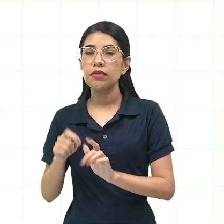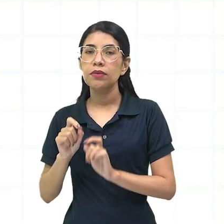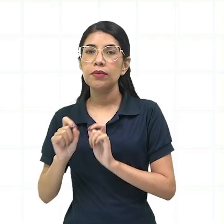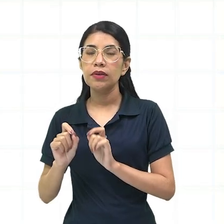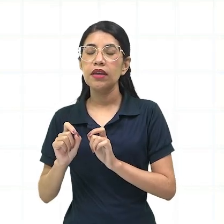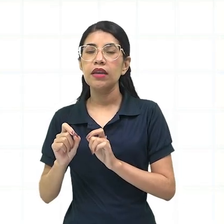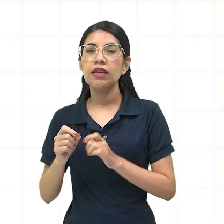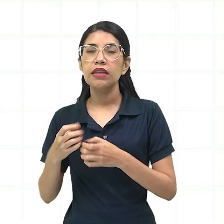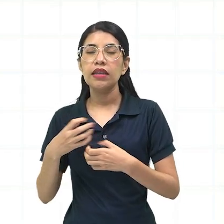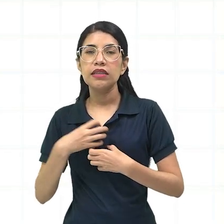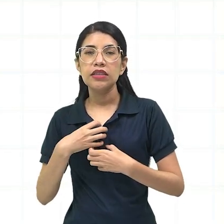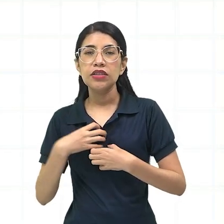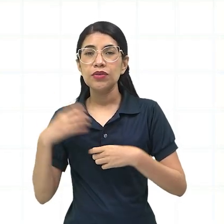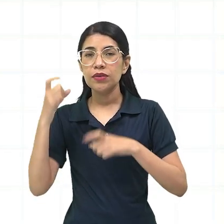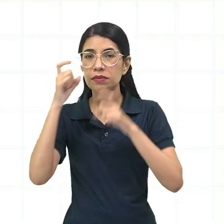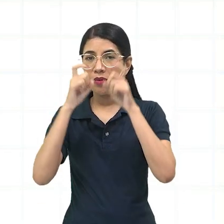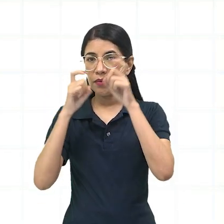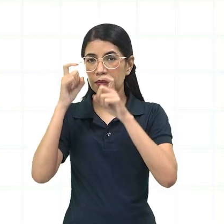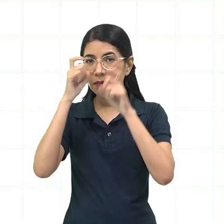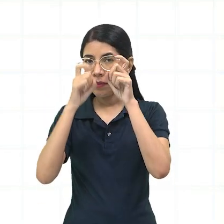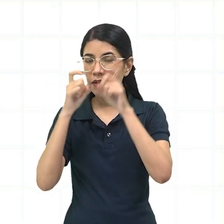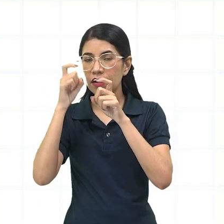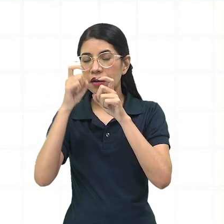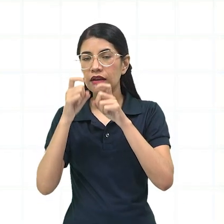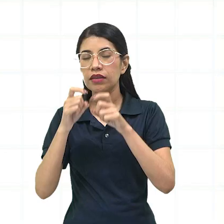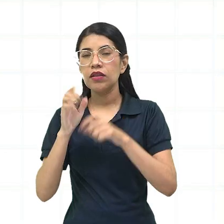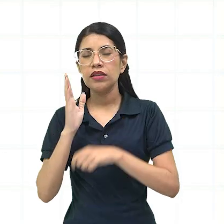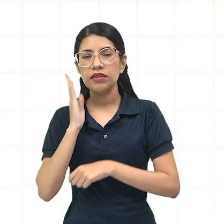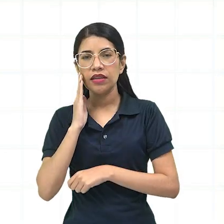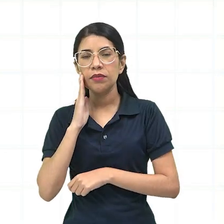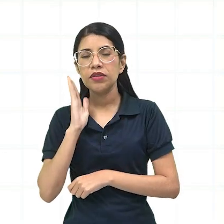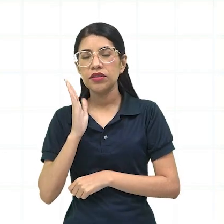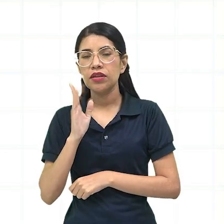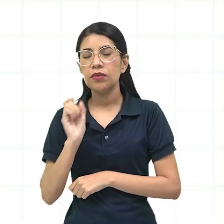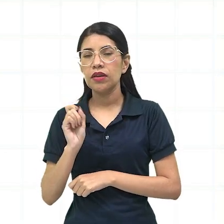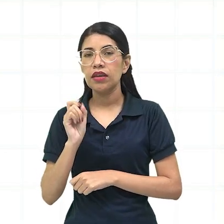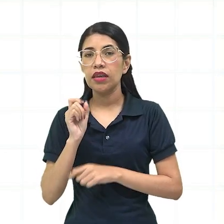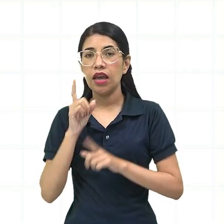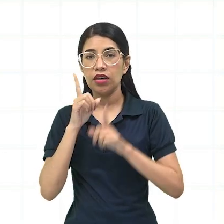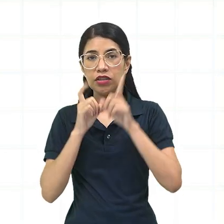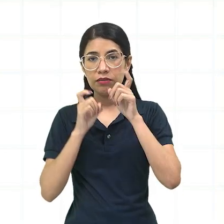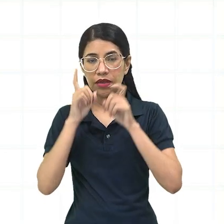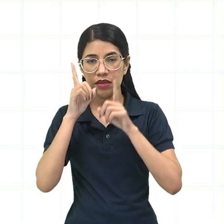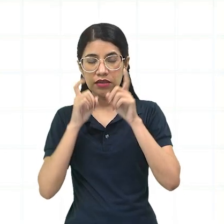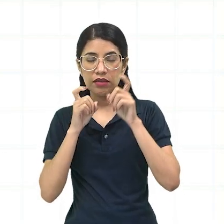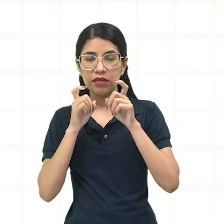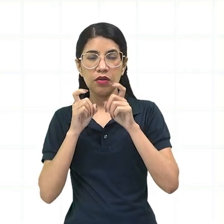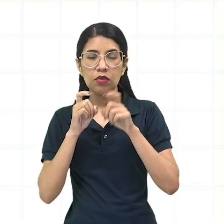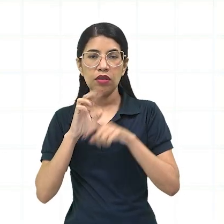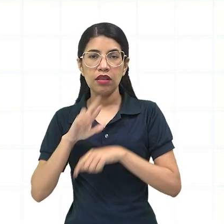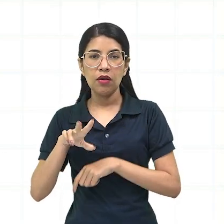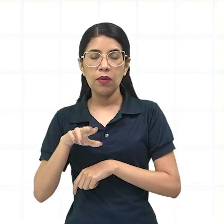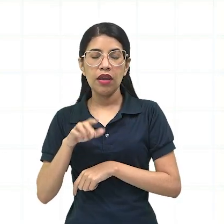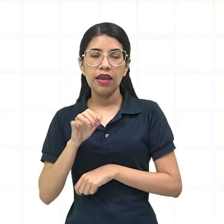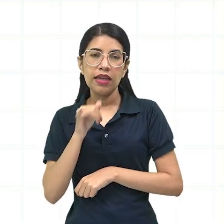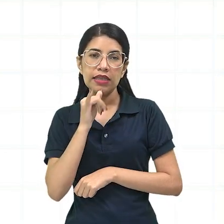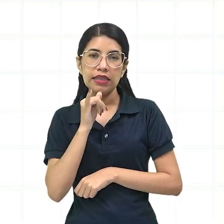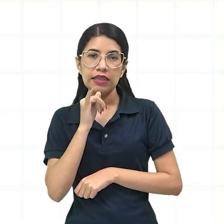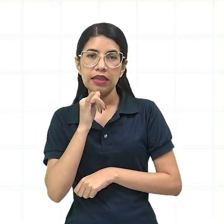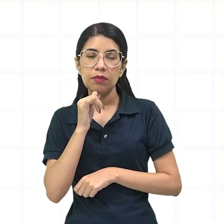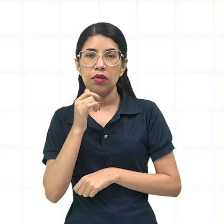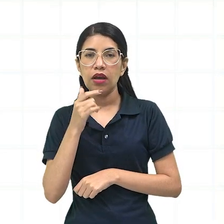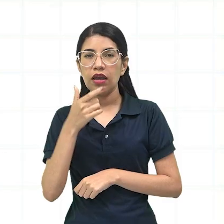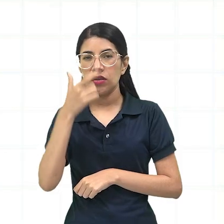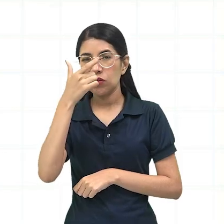uma preocupação. Então, ela já sabe que a expressão facial dela não pode estar, como a gente diz no